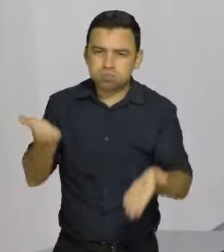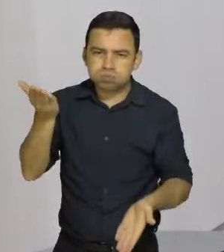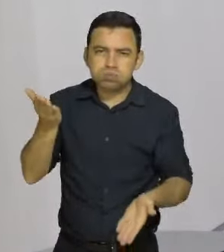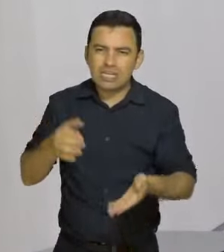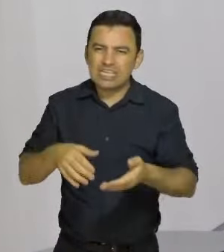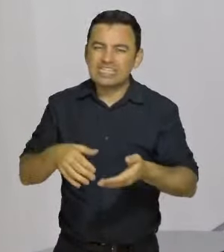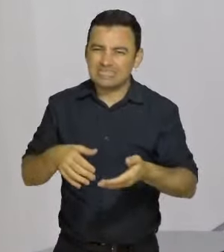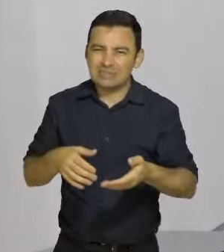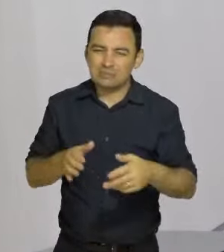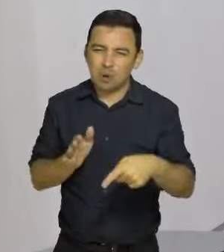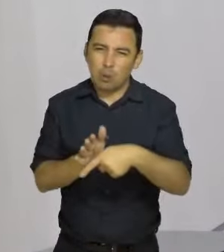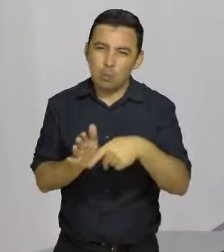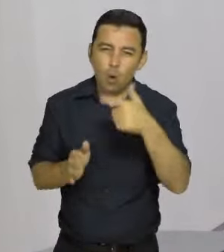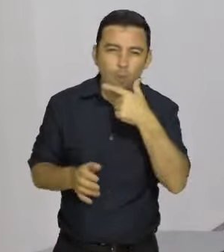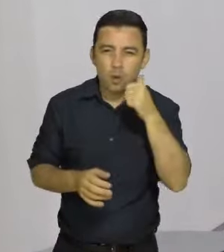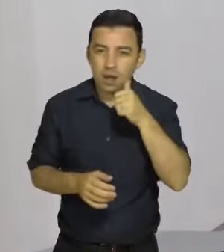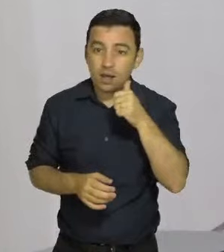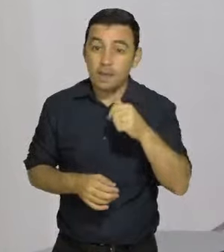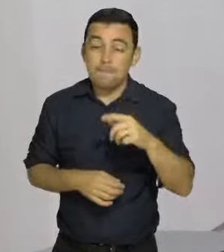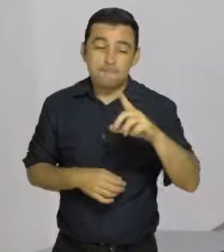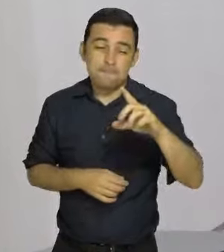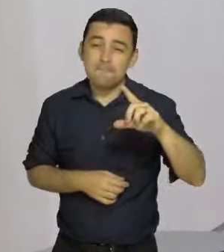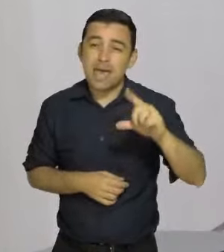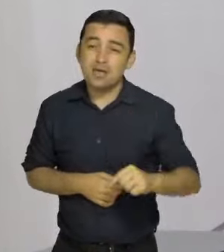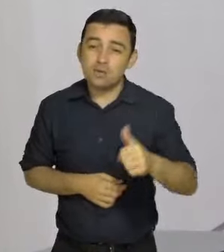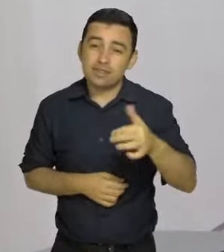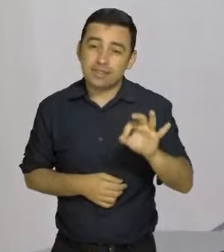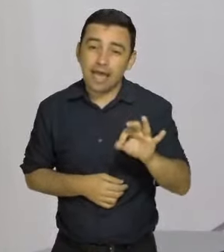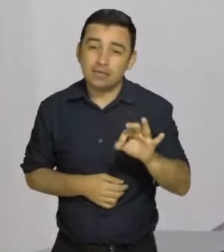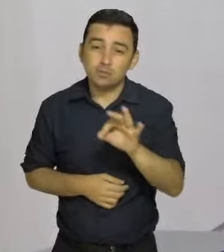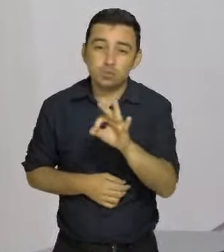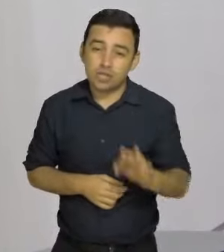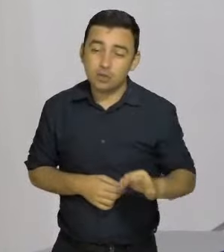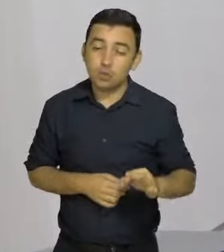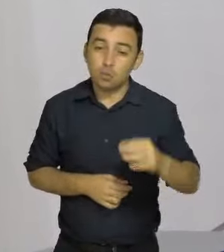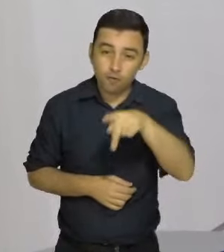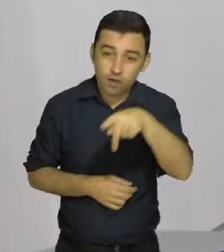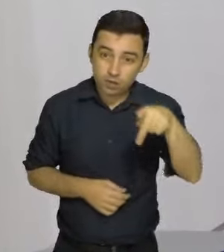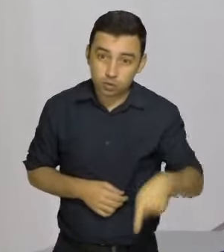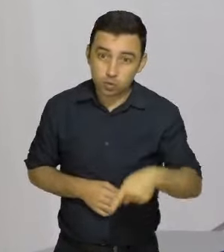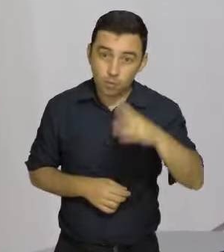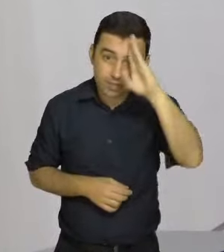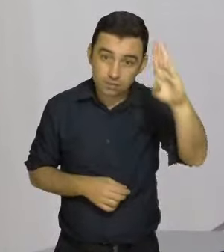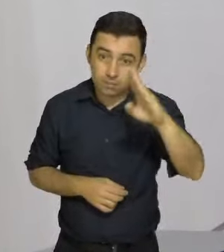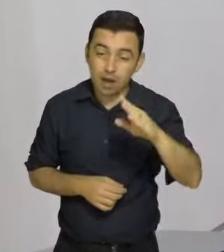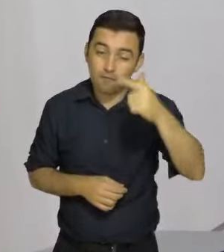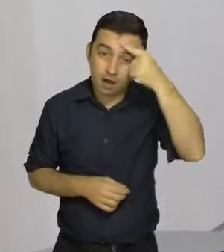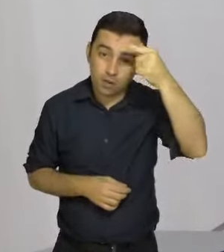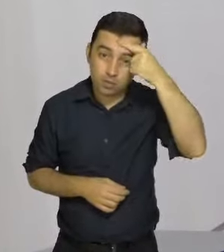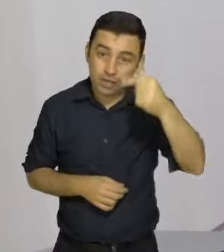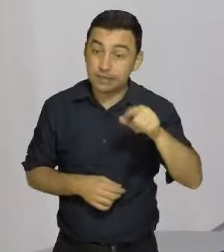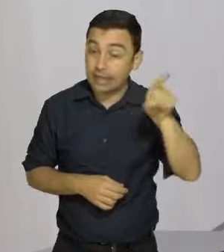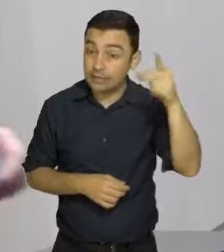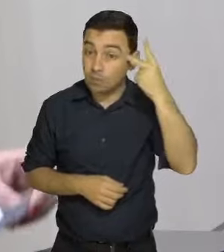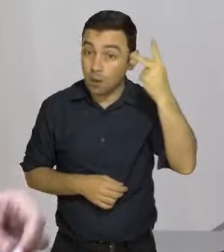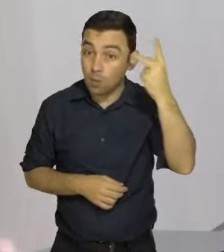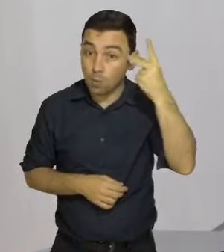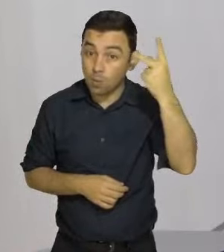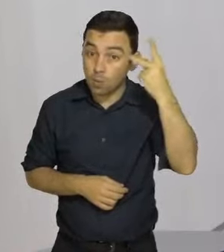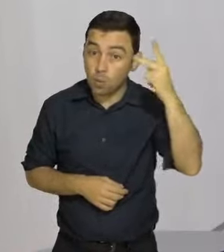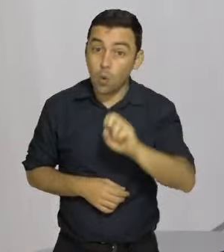é gritante. Menos de 10% dos professores titulares da Universidade de São Paulo ou